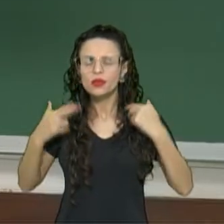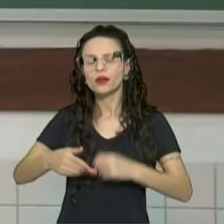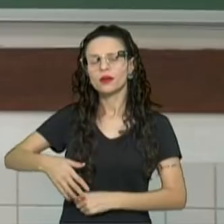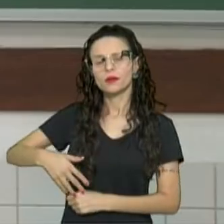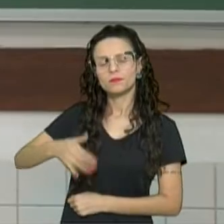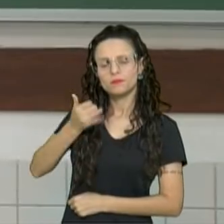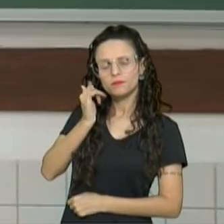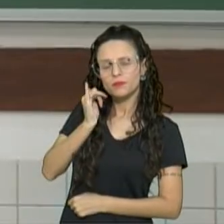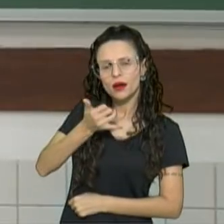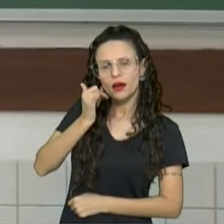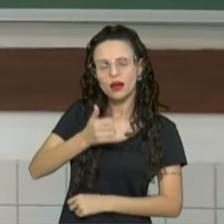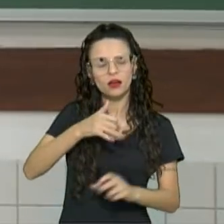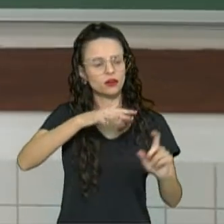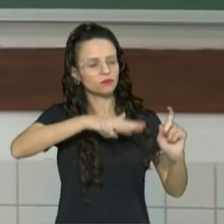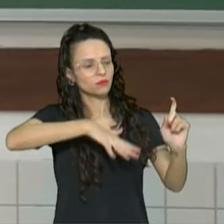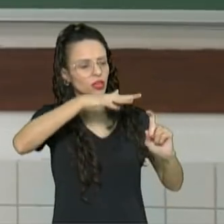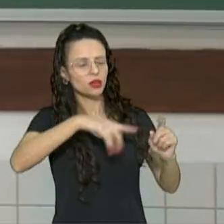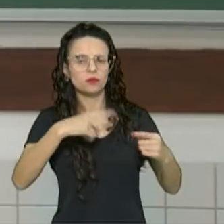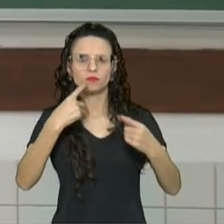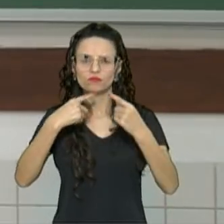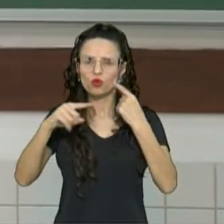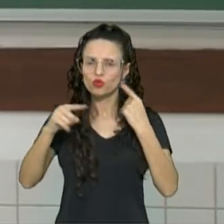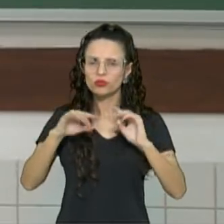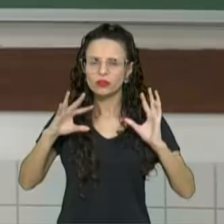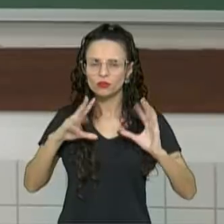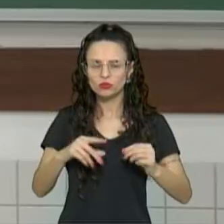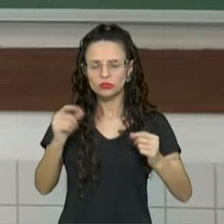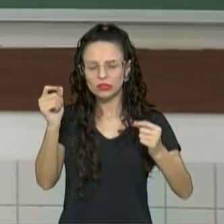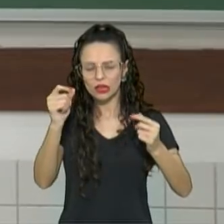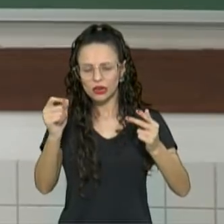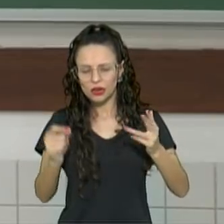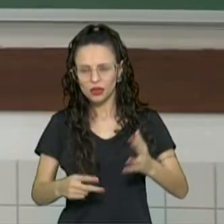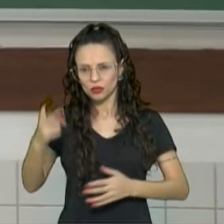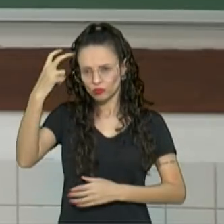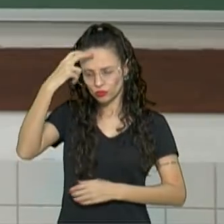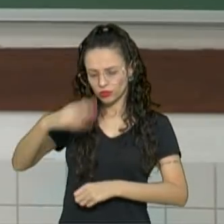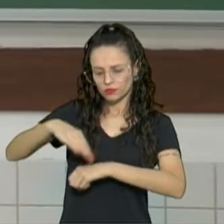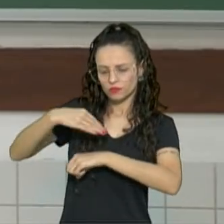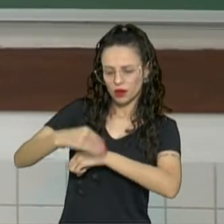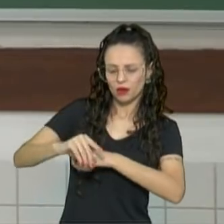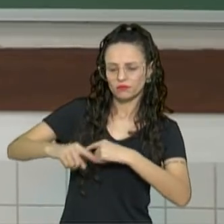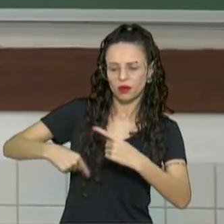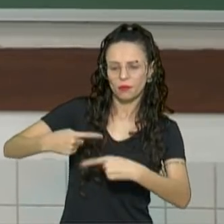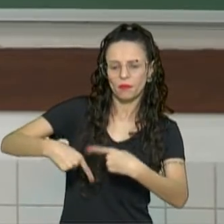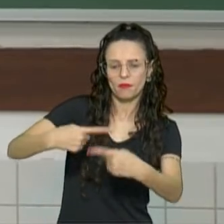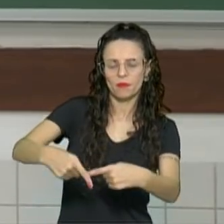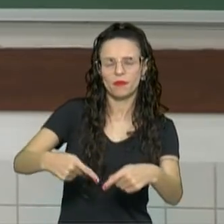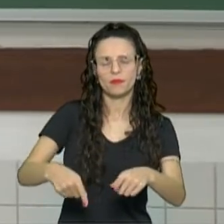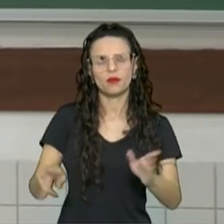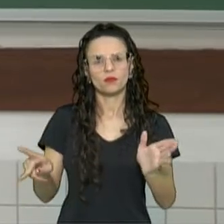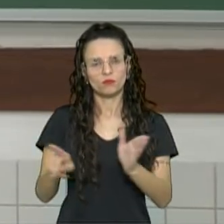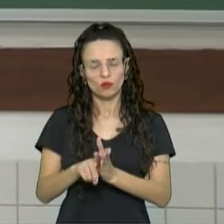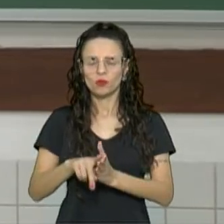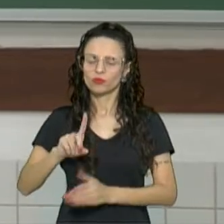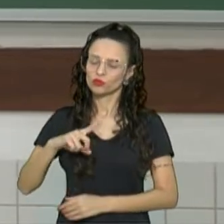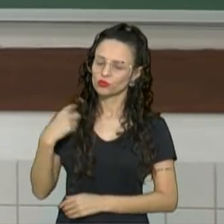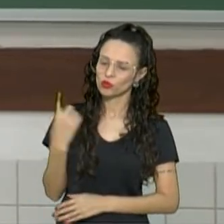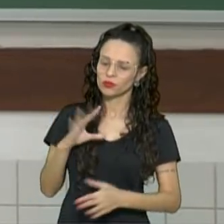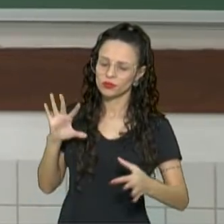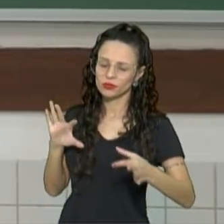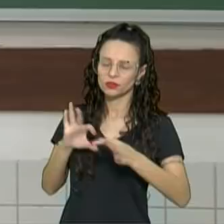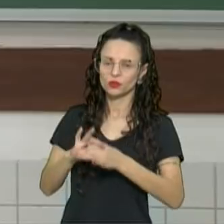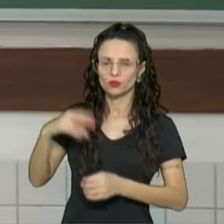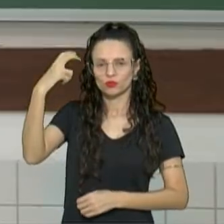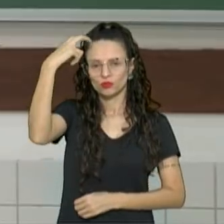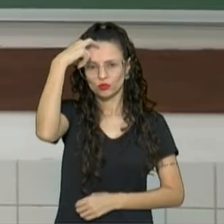lendas, as músicas, né, são transmitidas de geração em geração, né, e fazem parte do nosso patrimônio